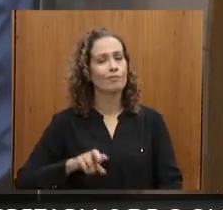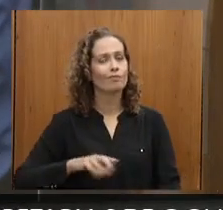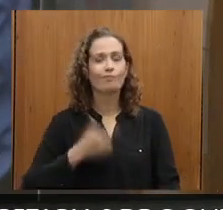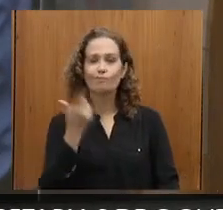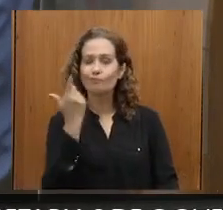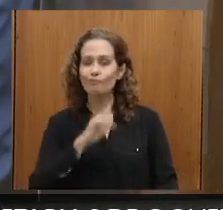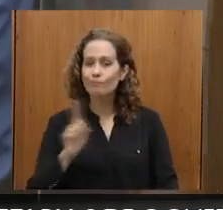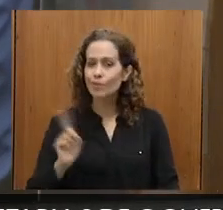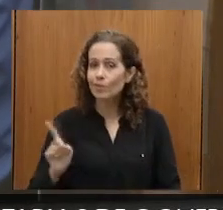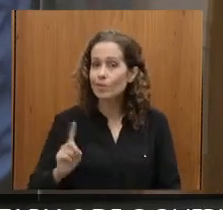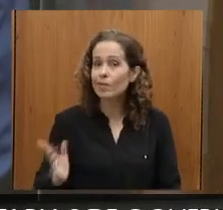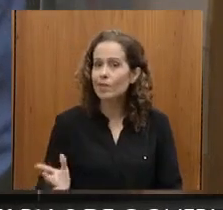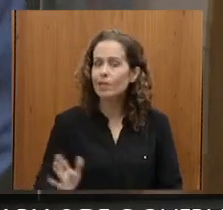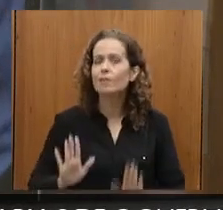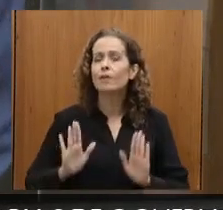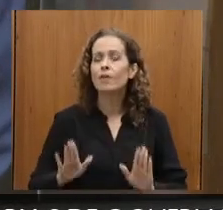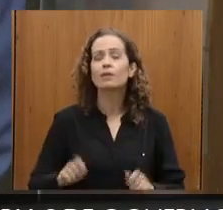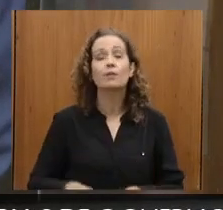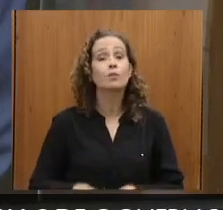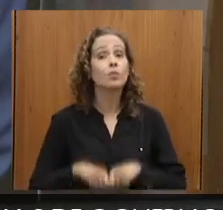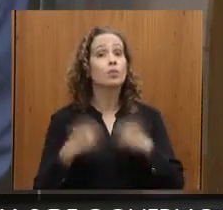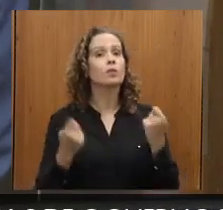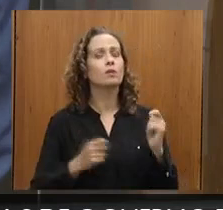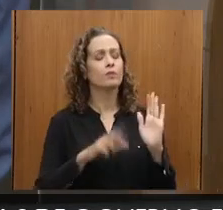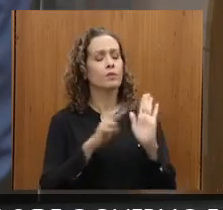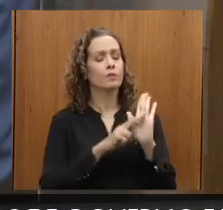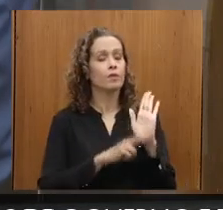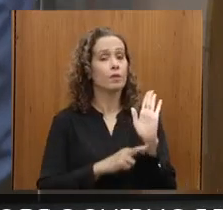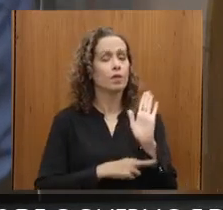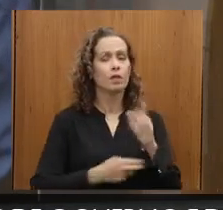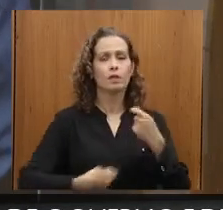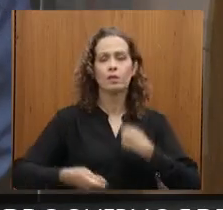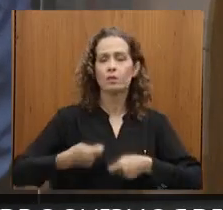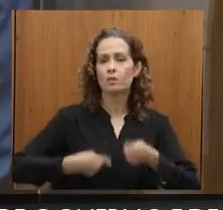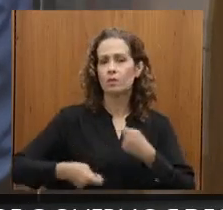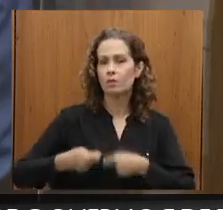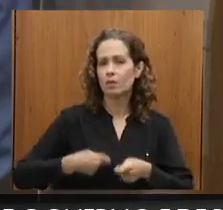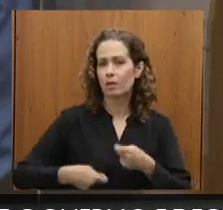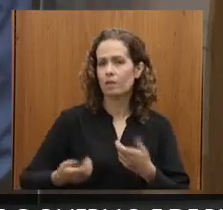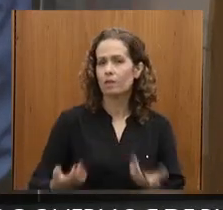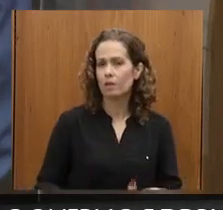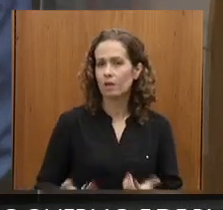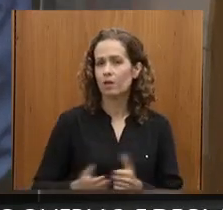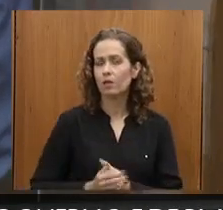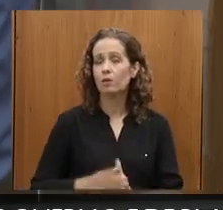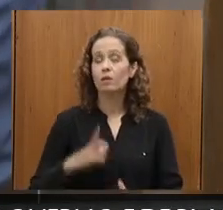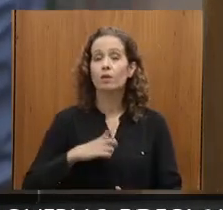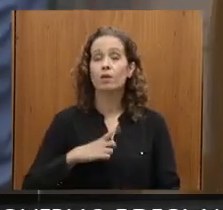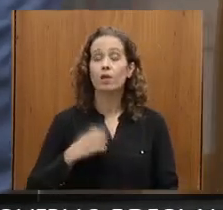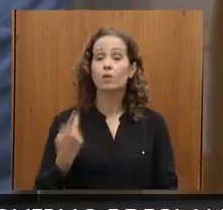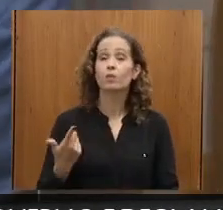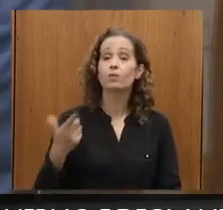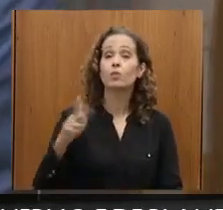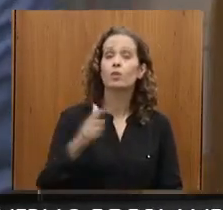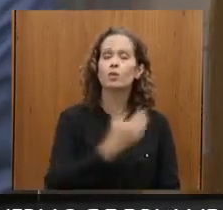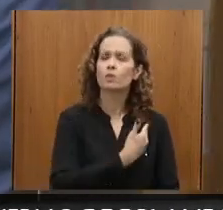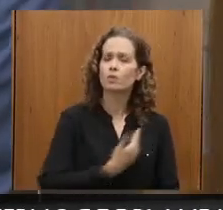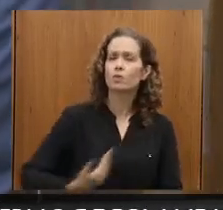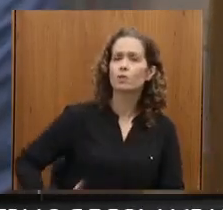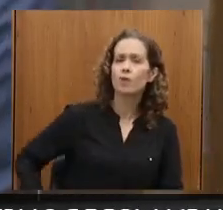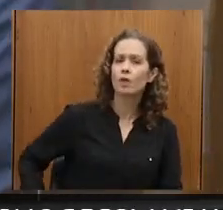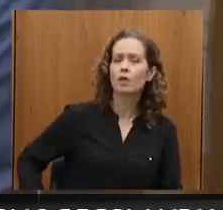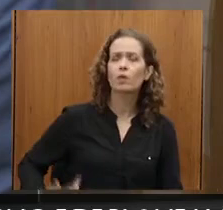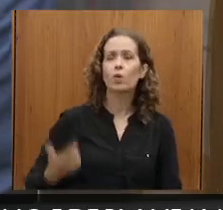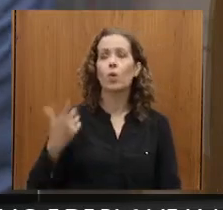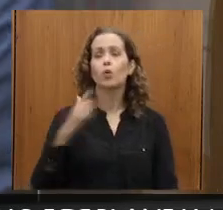estabeleça critérios de negociação que vão atravessar o próximo governo e o outro governo. São três